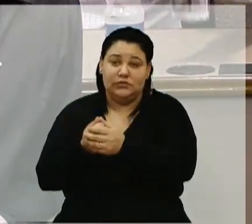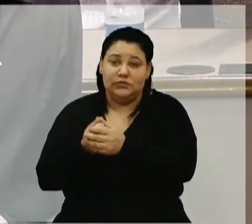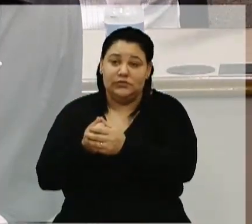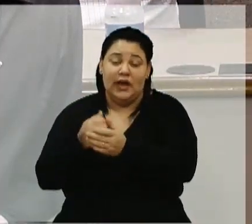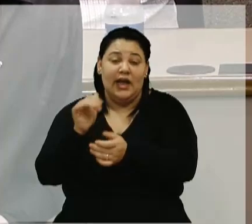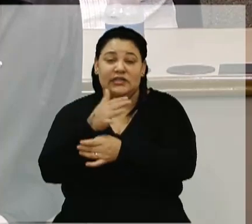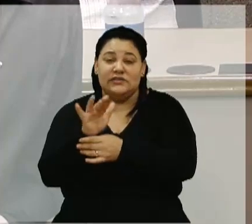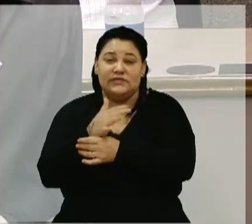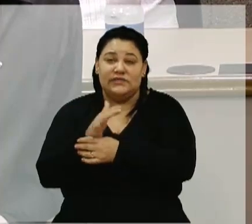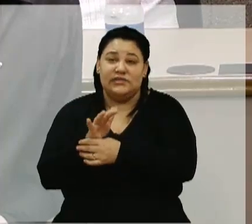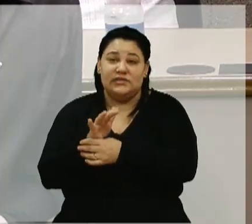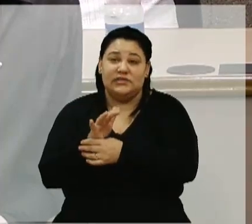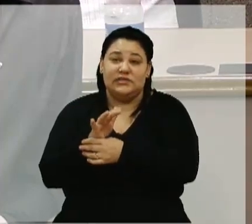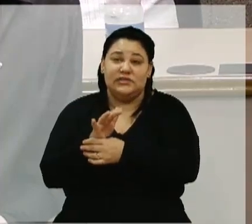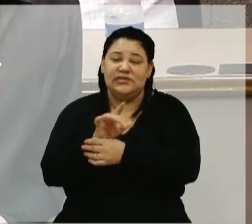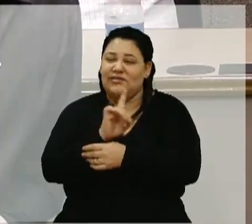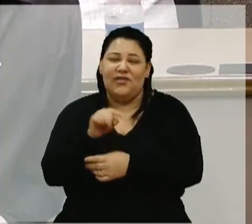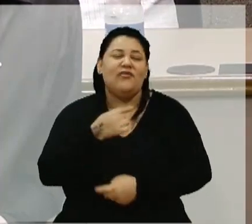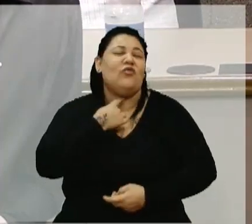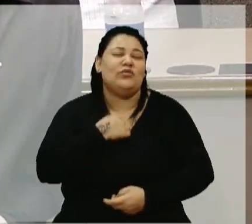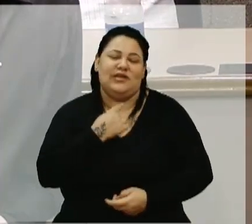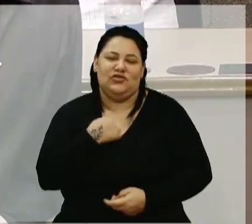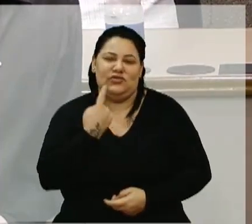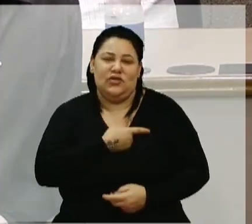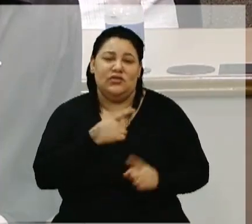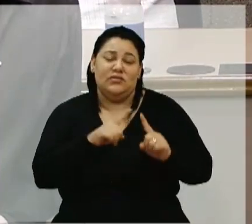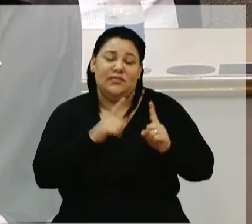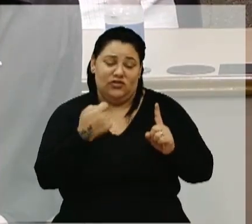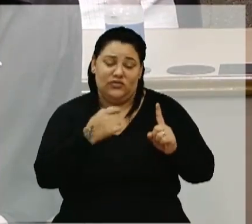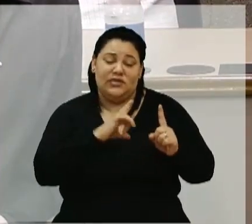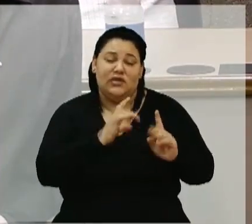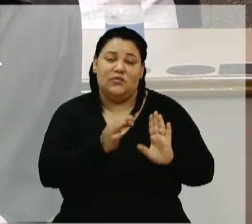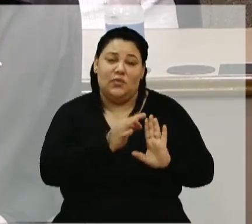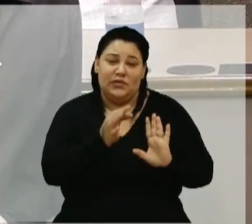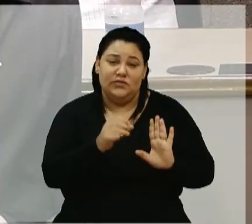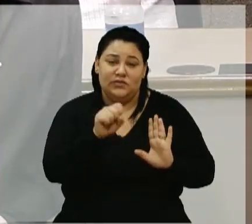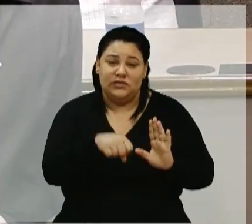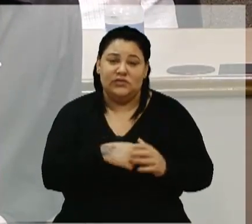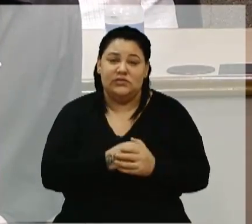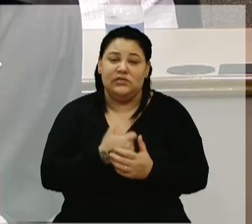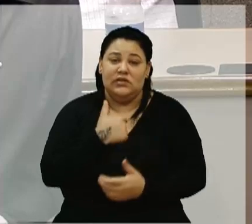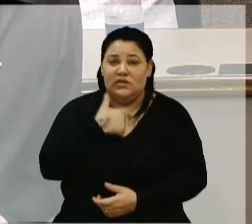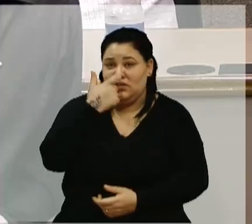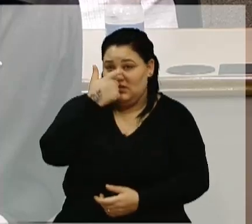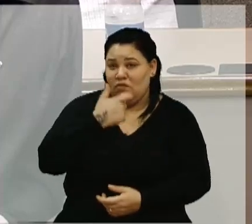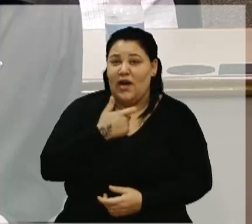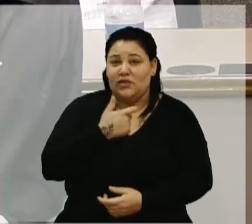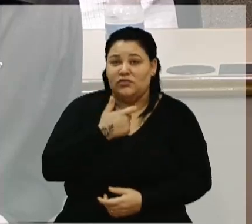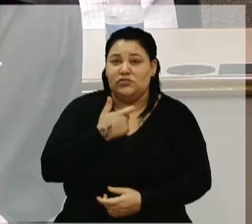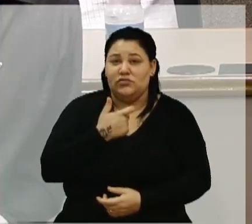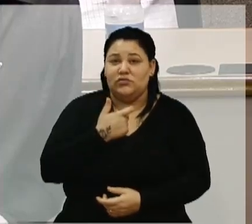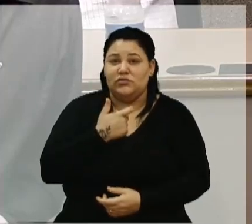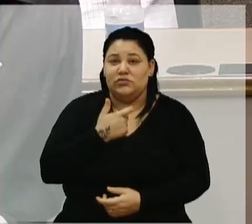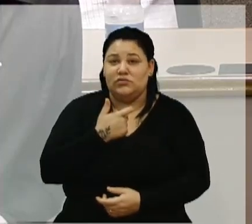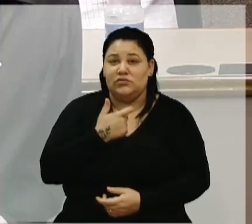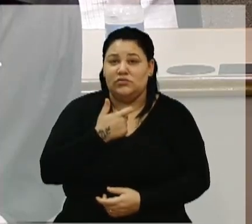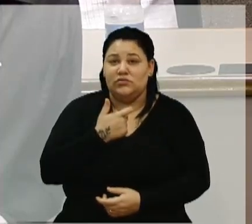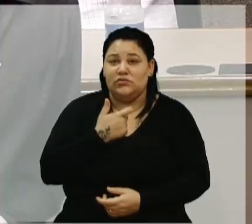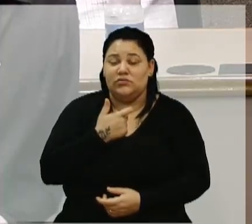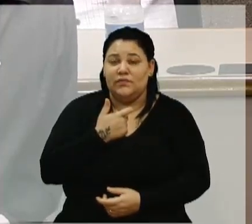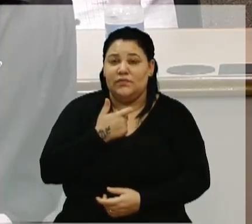vezes contrário à nossa vontade, mas nós temos que nos posicionar. E eu acho que colocar o